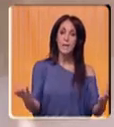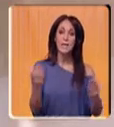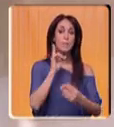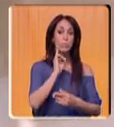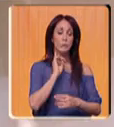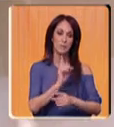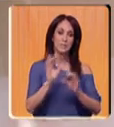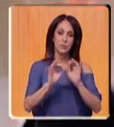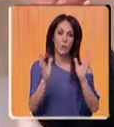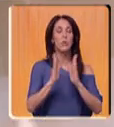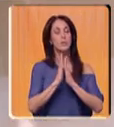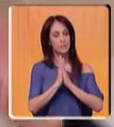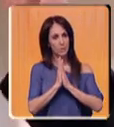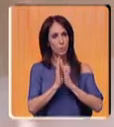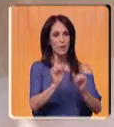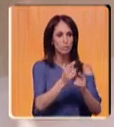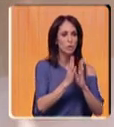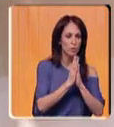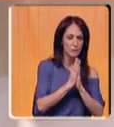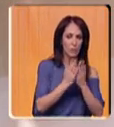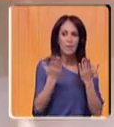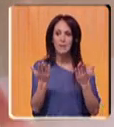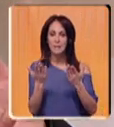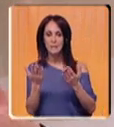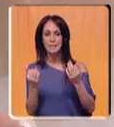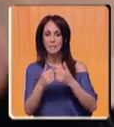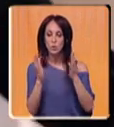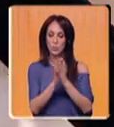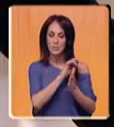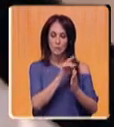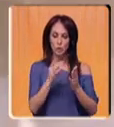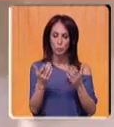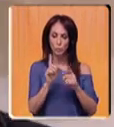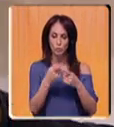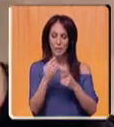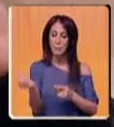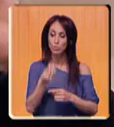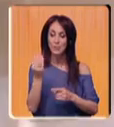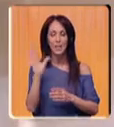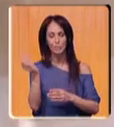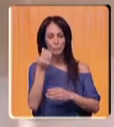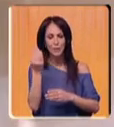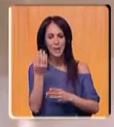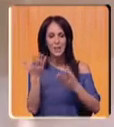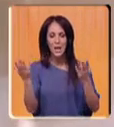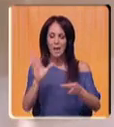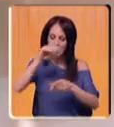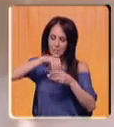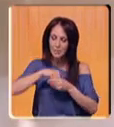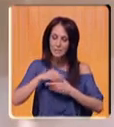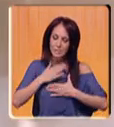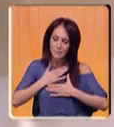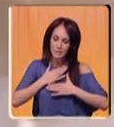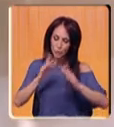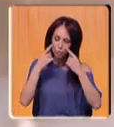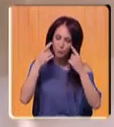também, tal como a oração é o regresso, todas estas. A mocidade faz parte sempre dos